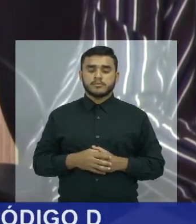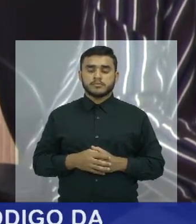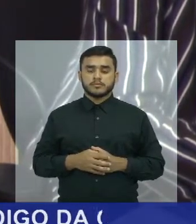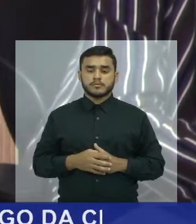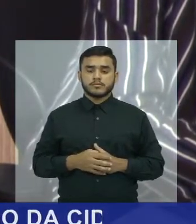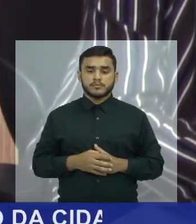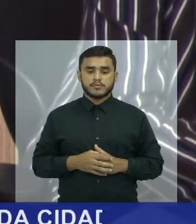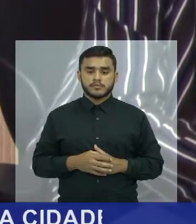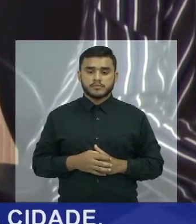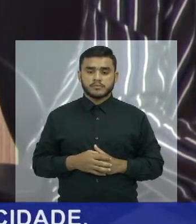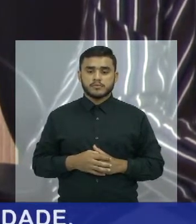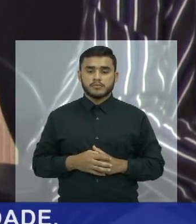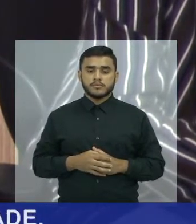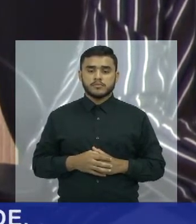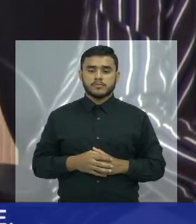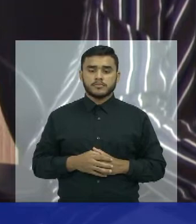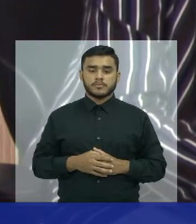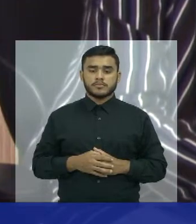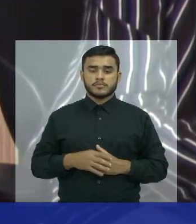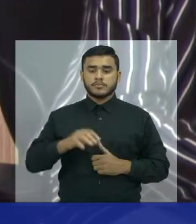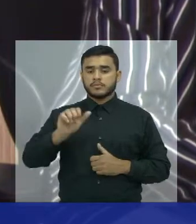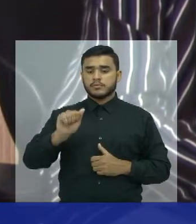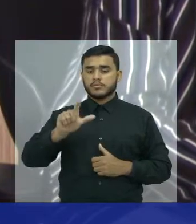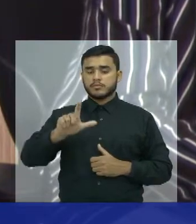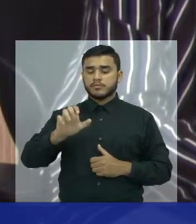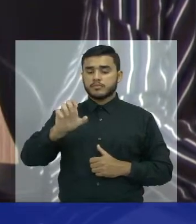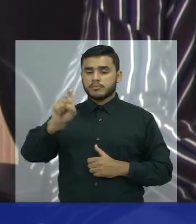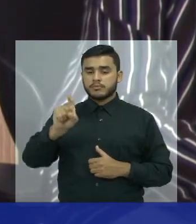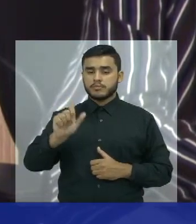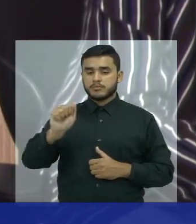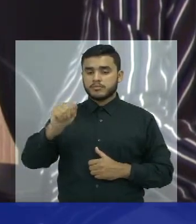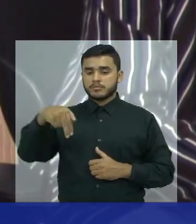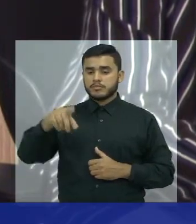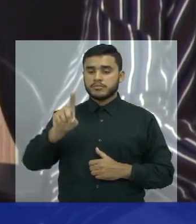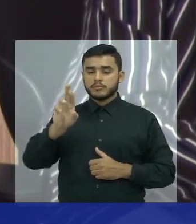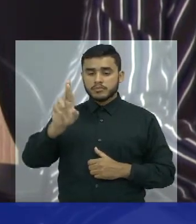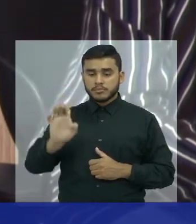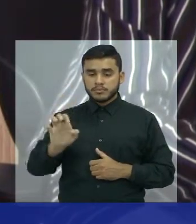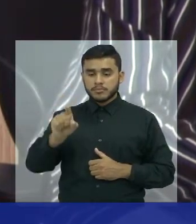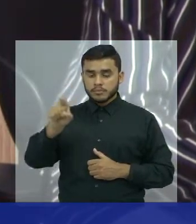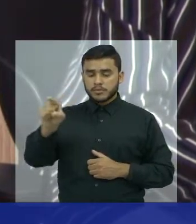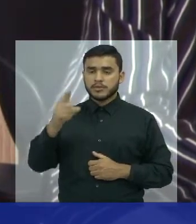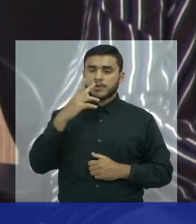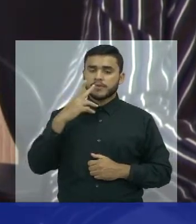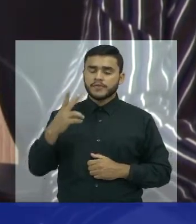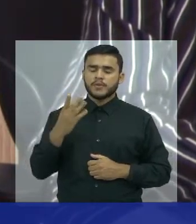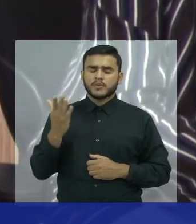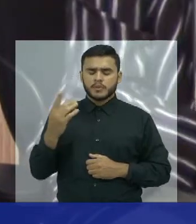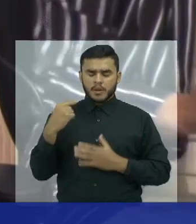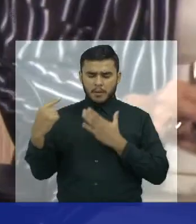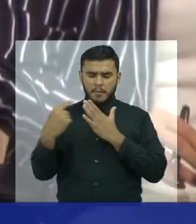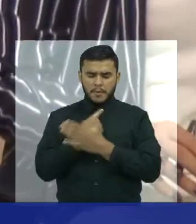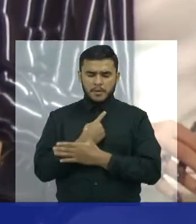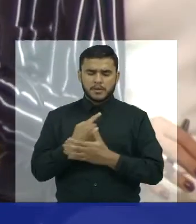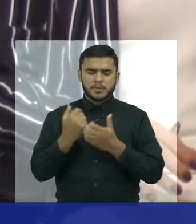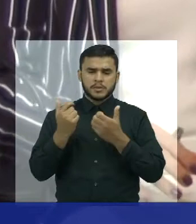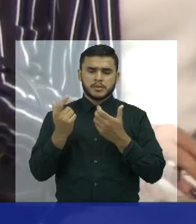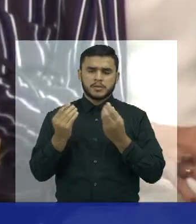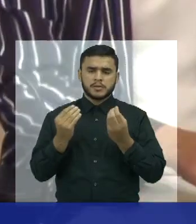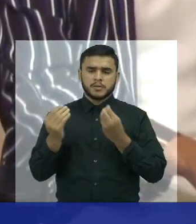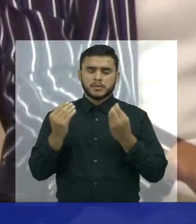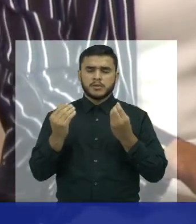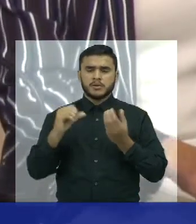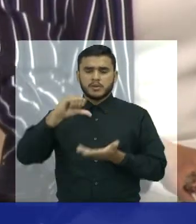Com relação ao doutor Alexandre Lima, que fez a fala também em relação ao setor